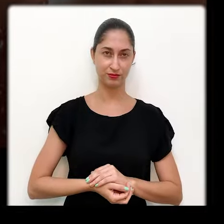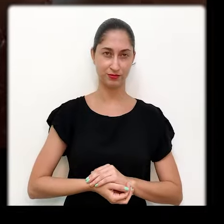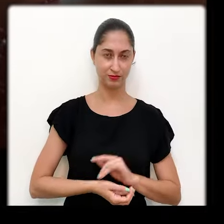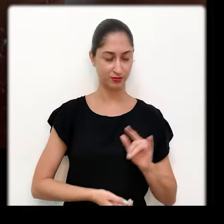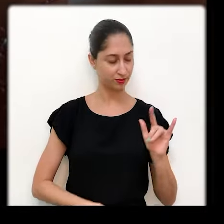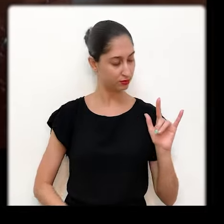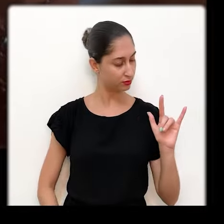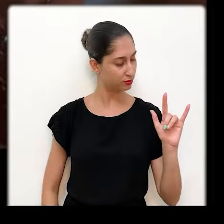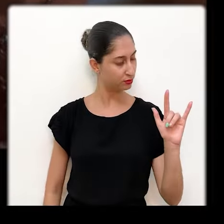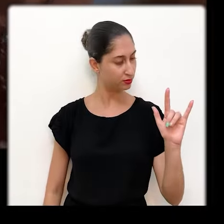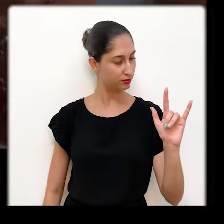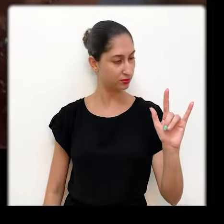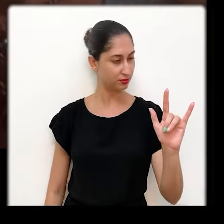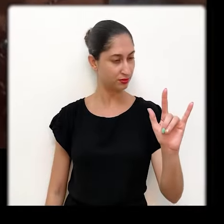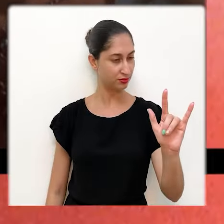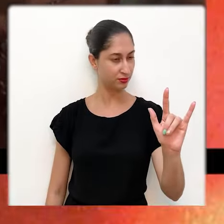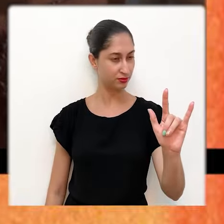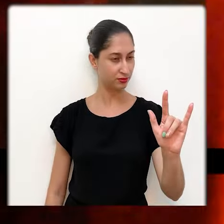love.